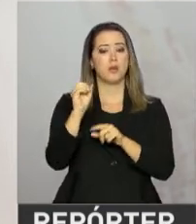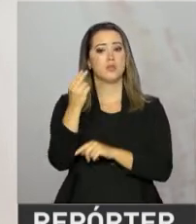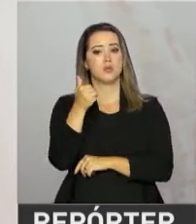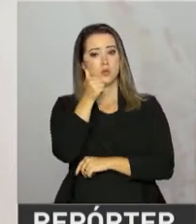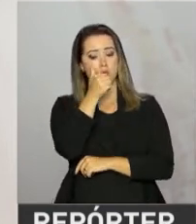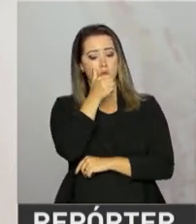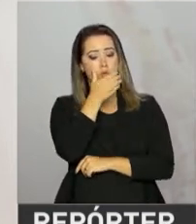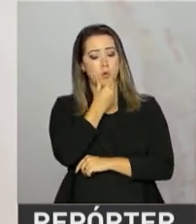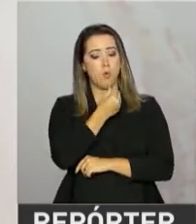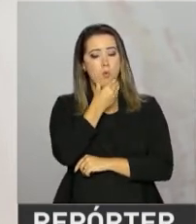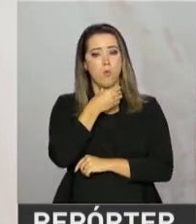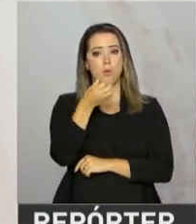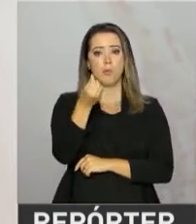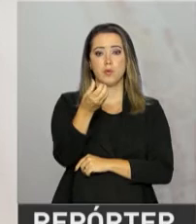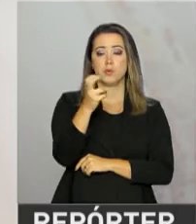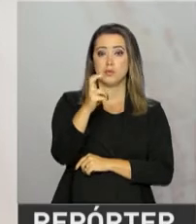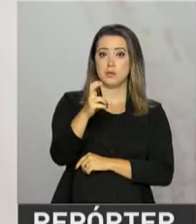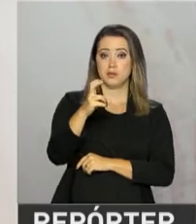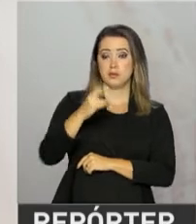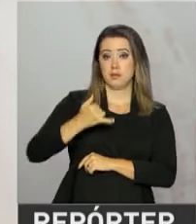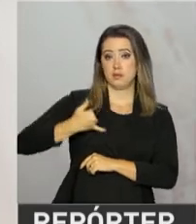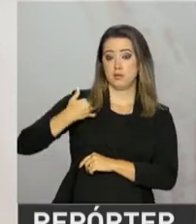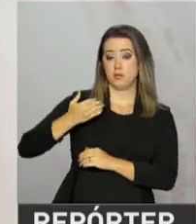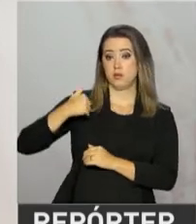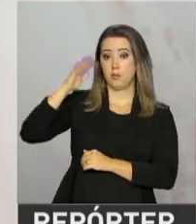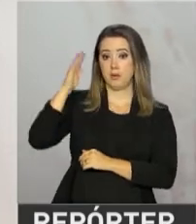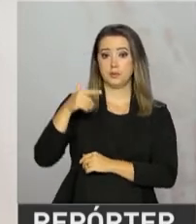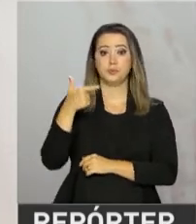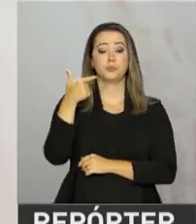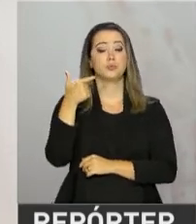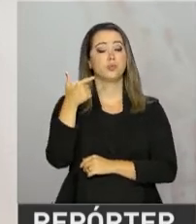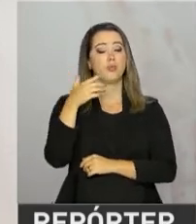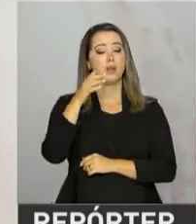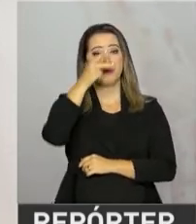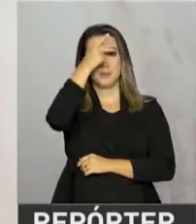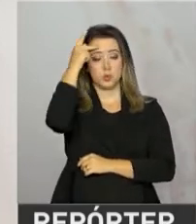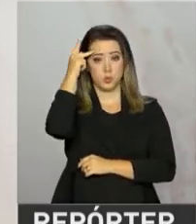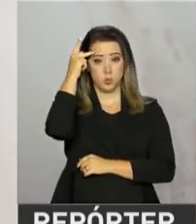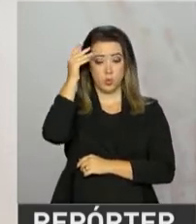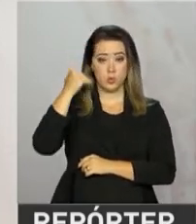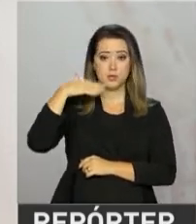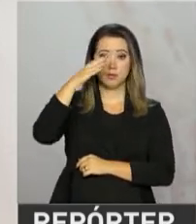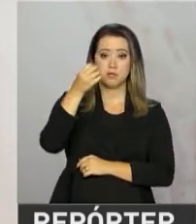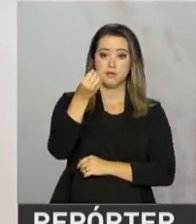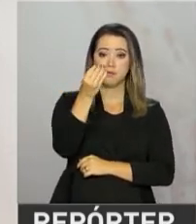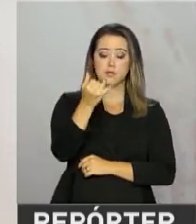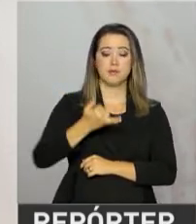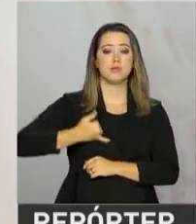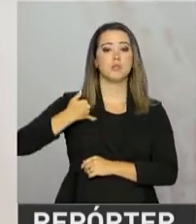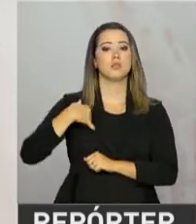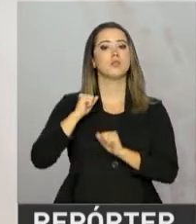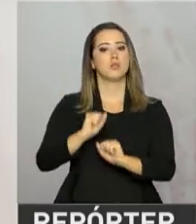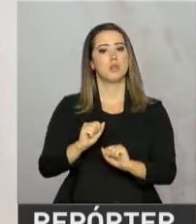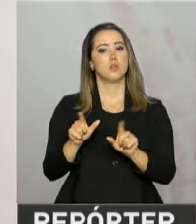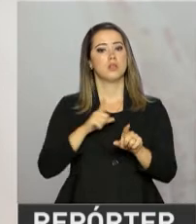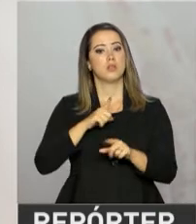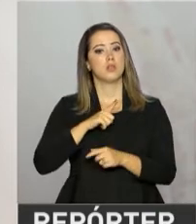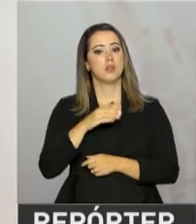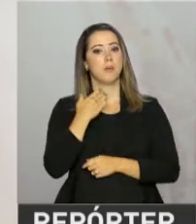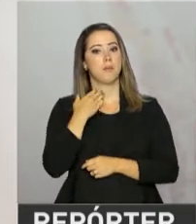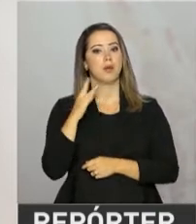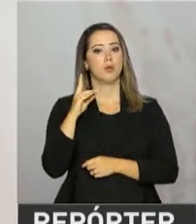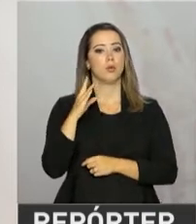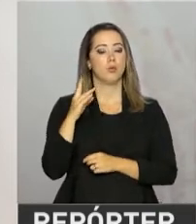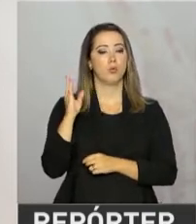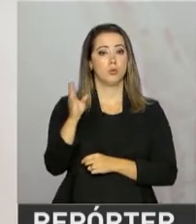podem retirar o benefício no dia 22 de janeiro pessoas com idade a partir de 60 anos e que possuem conta na caixa